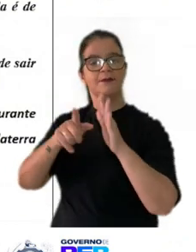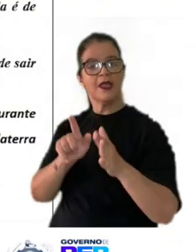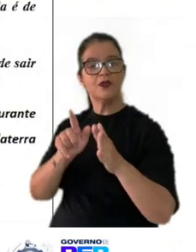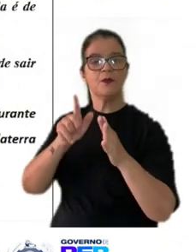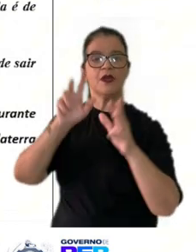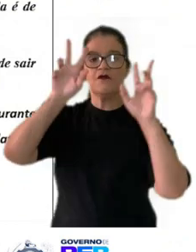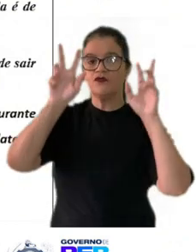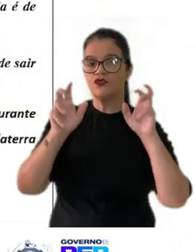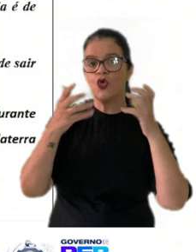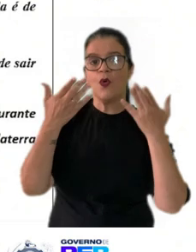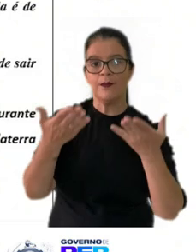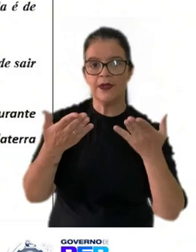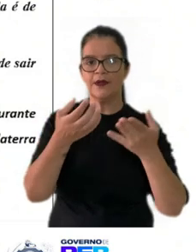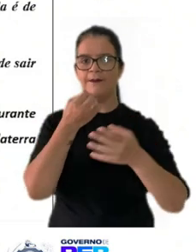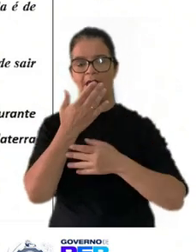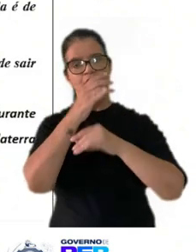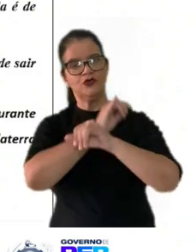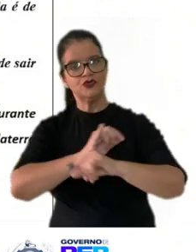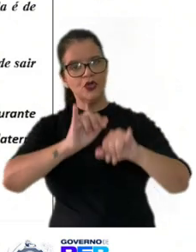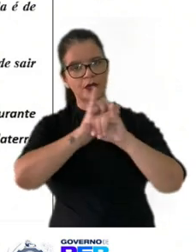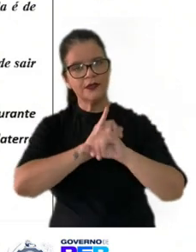bom nos noticiários